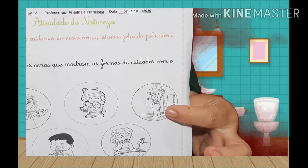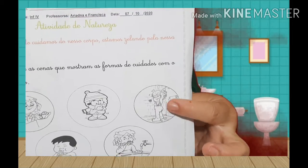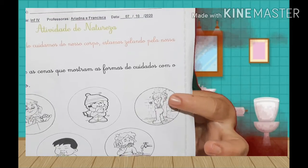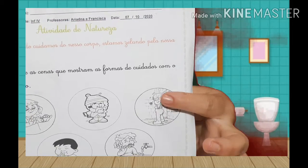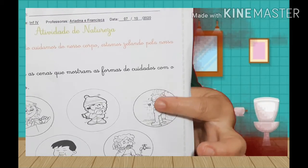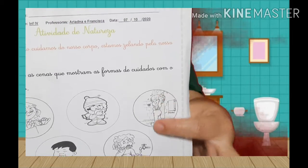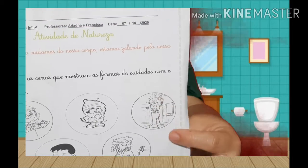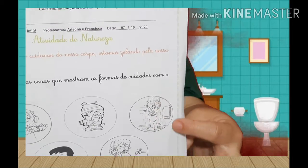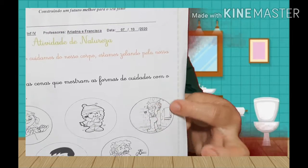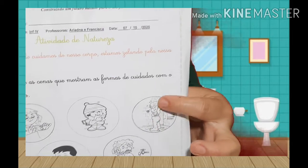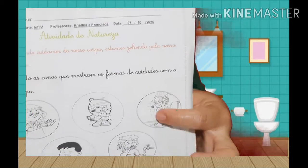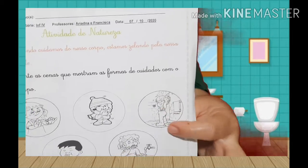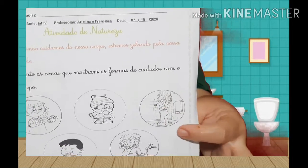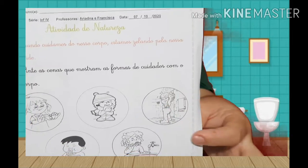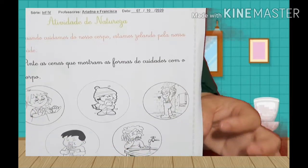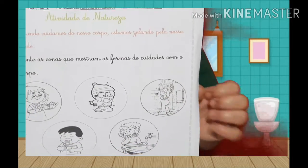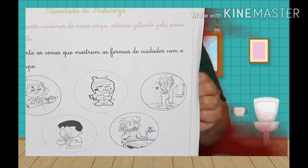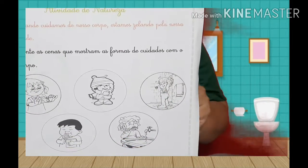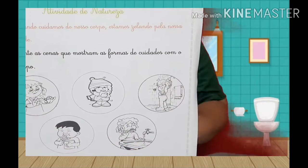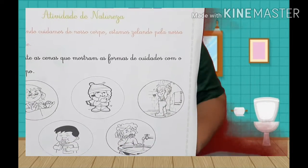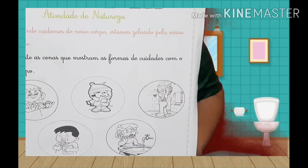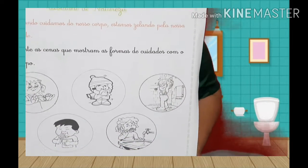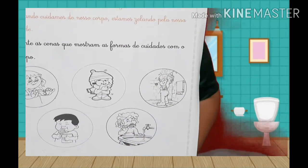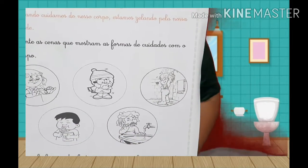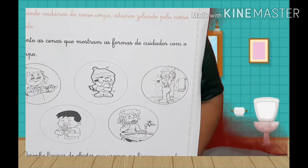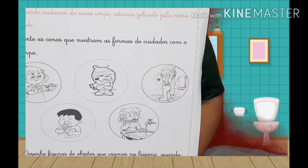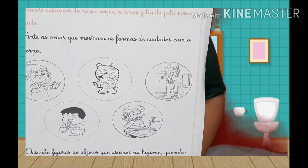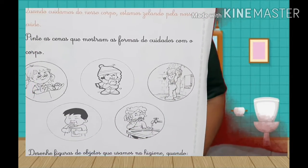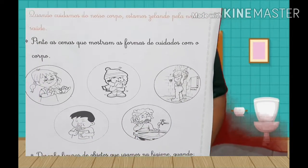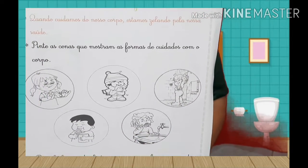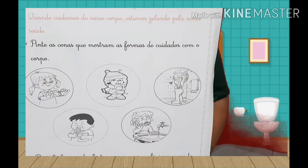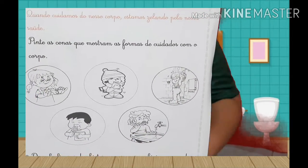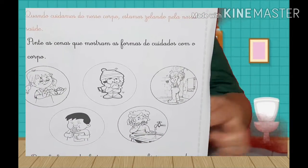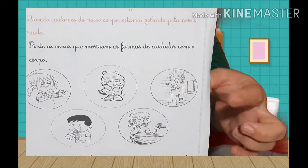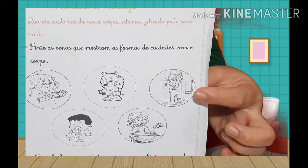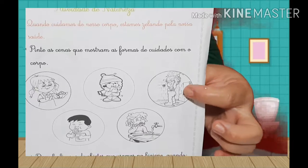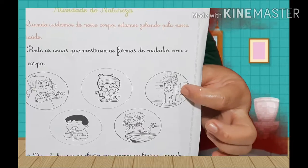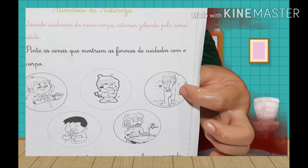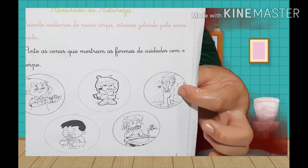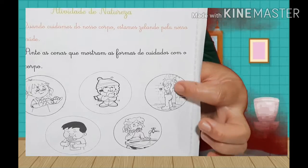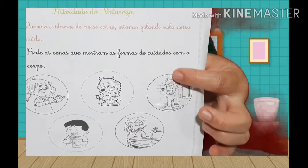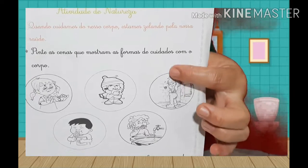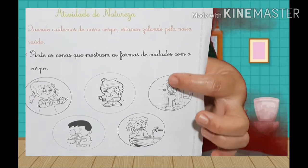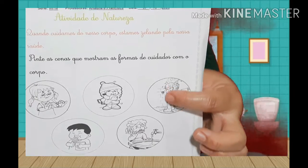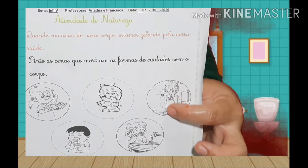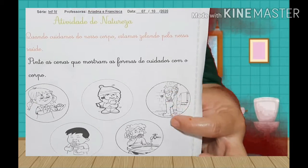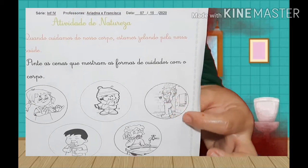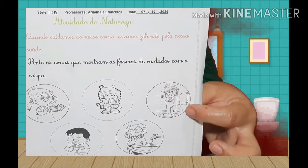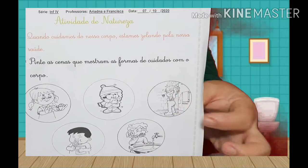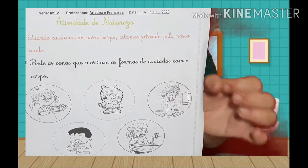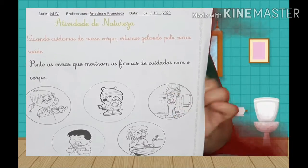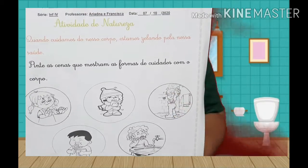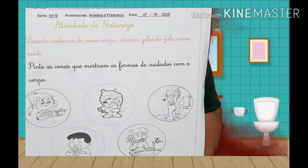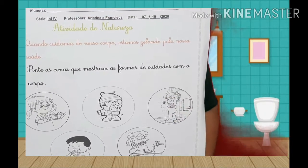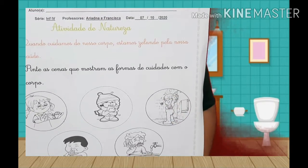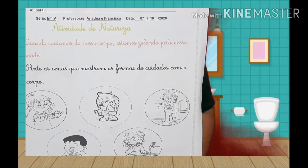limpando o corpinho, brincou no parquinho, se sujou à vontade, mas depois, ó, tirou toda